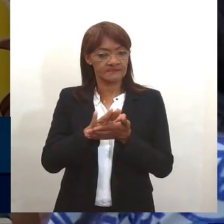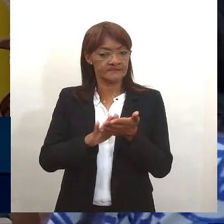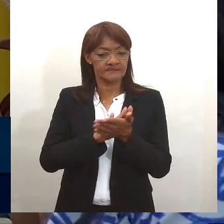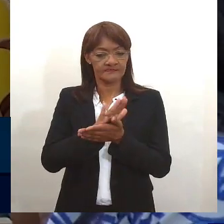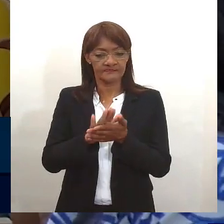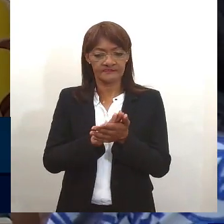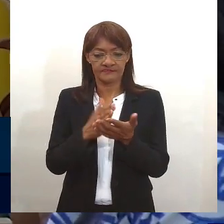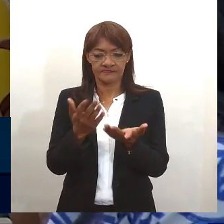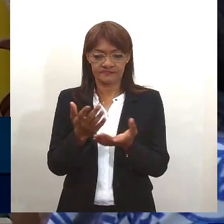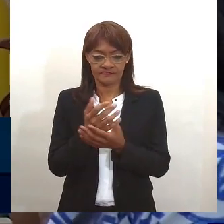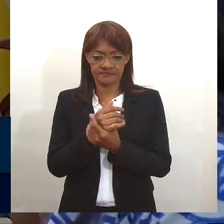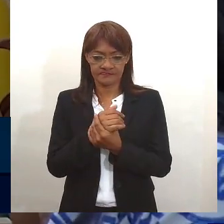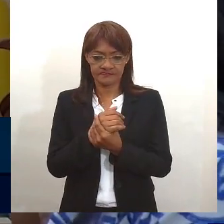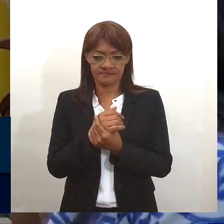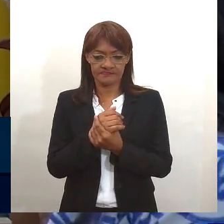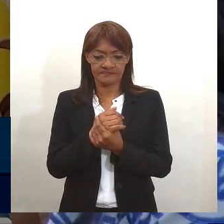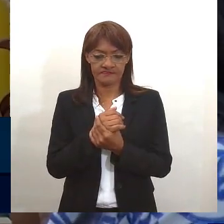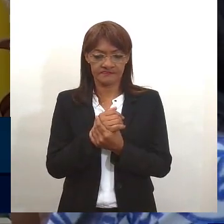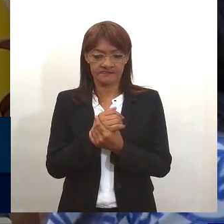queria,